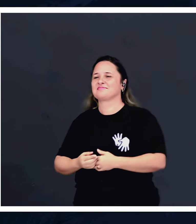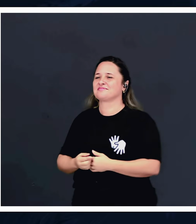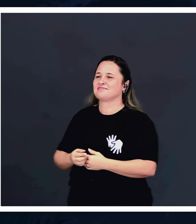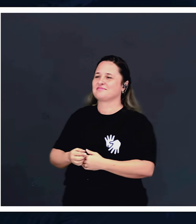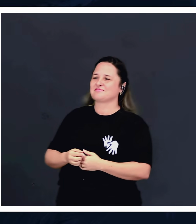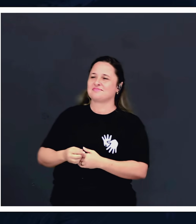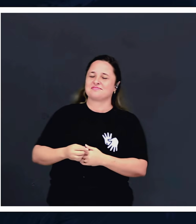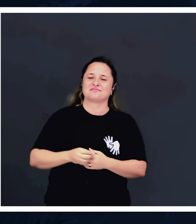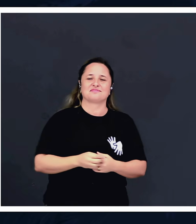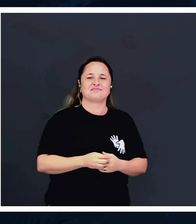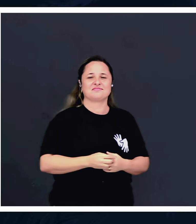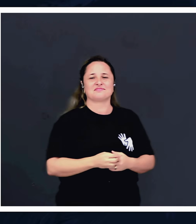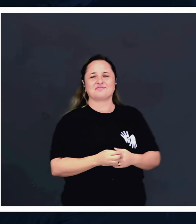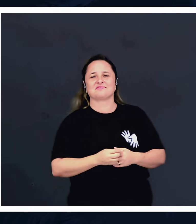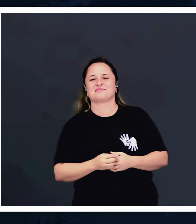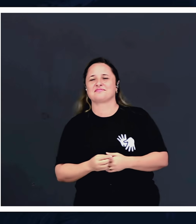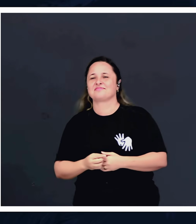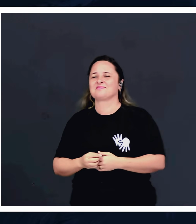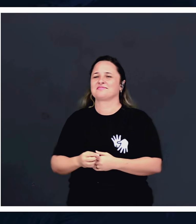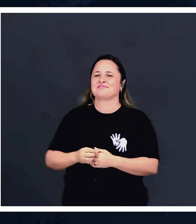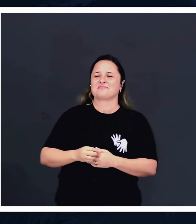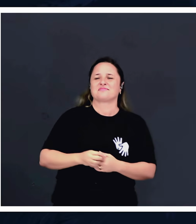Deixa Jesus me ouvir, diga isso pra Ele.